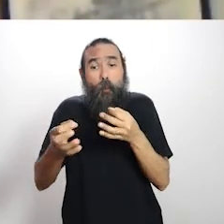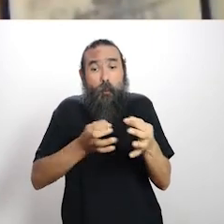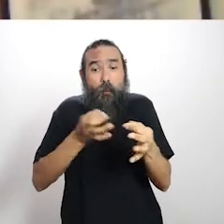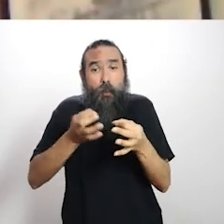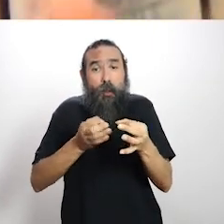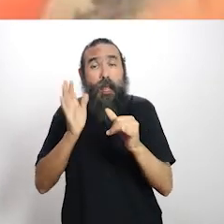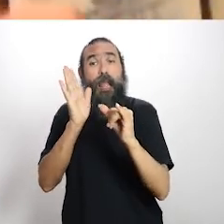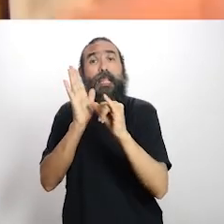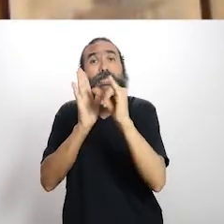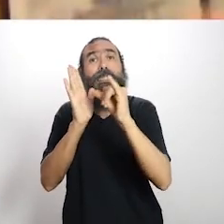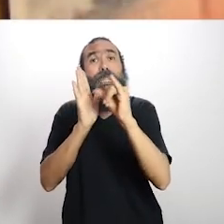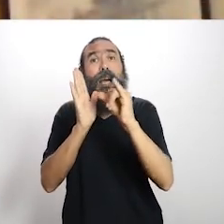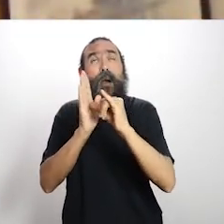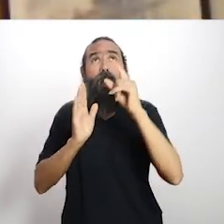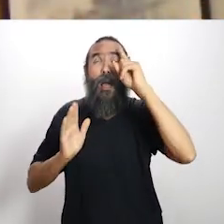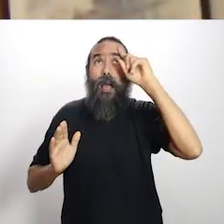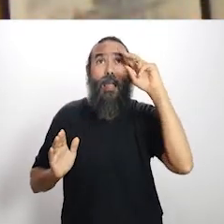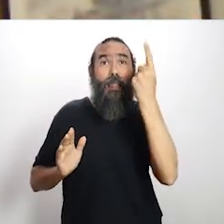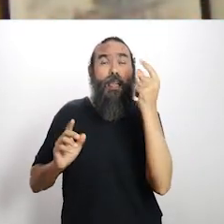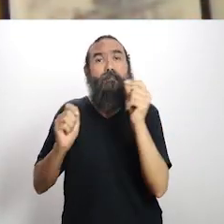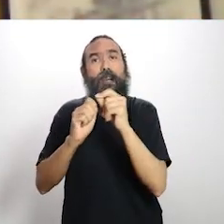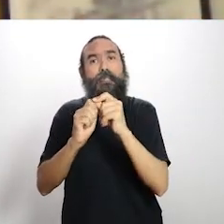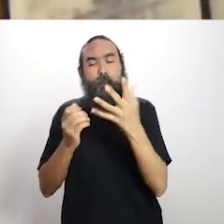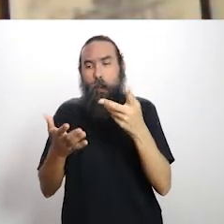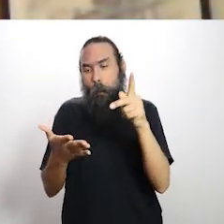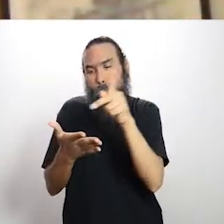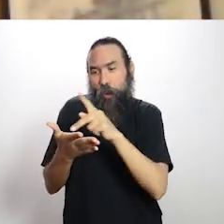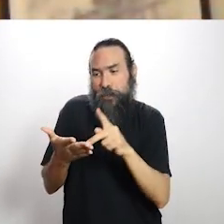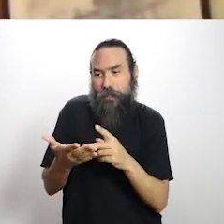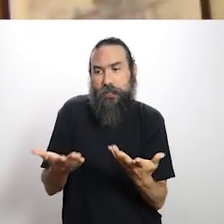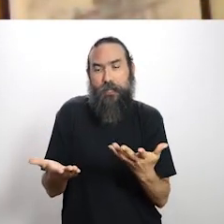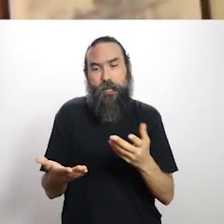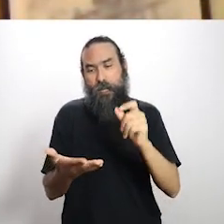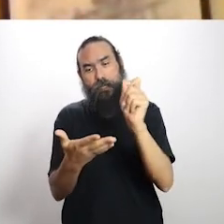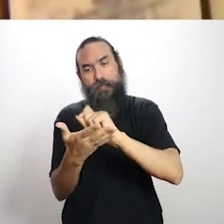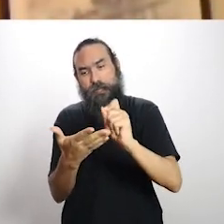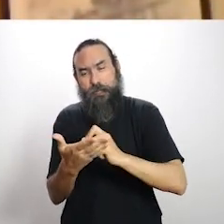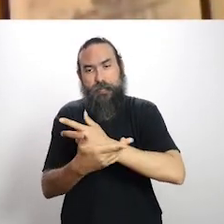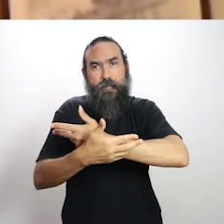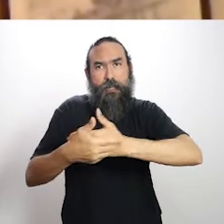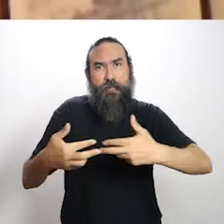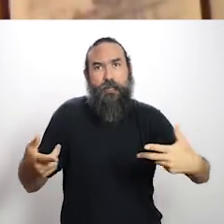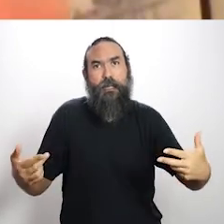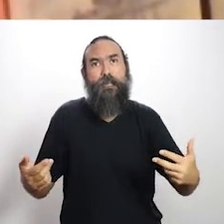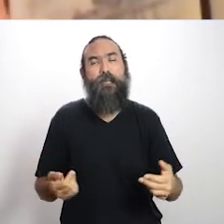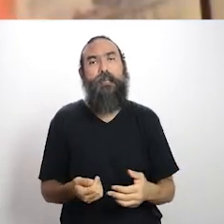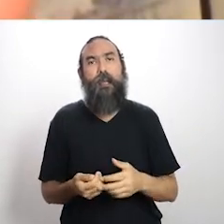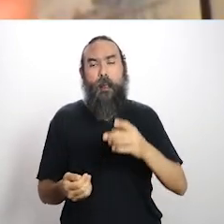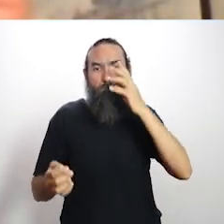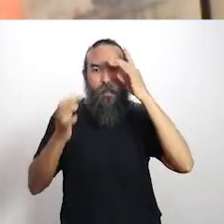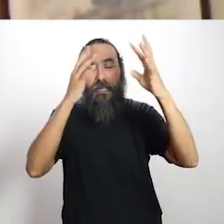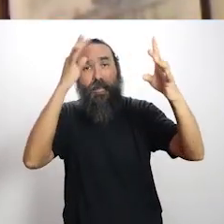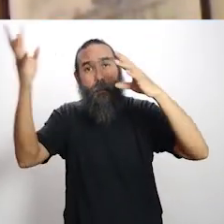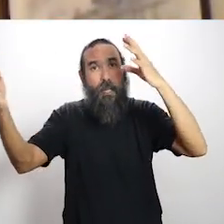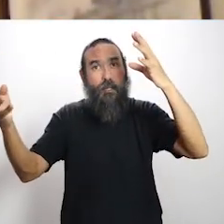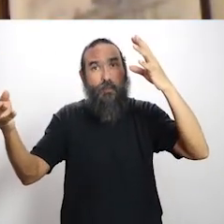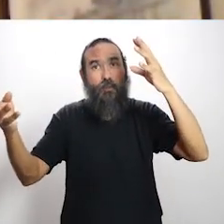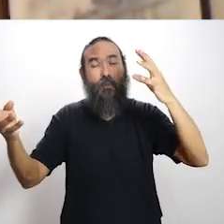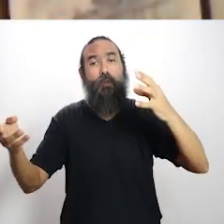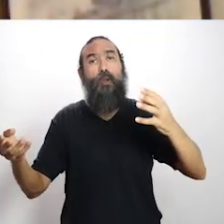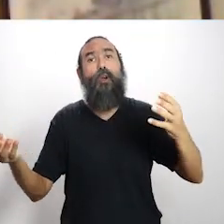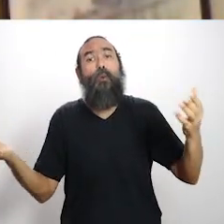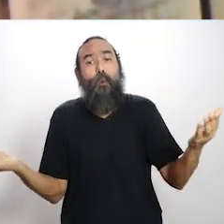largada e mesmo pra projetos como esse do portal que o Juliano tava falando a intersecção com a